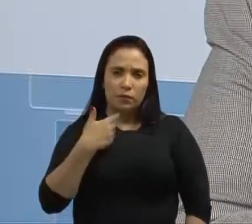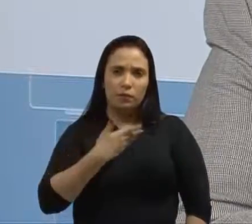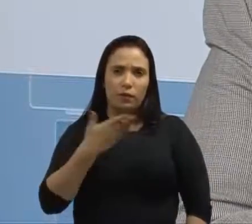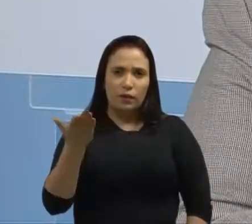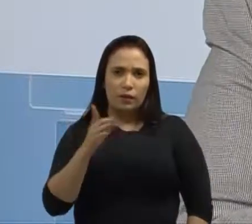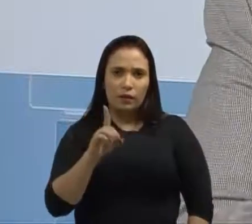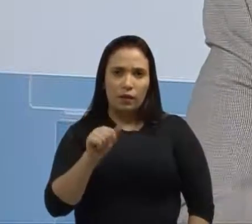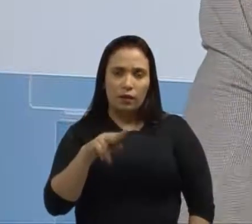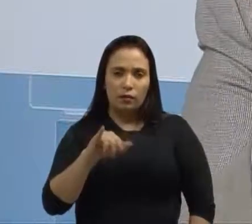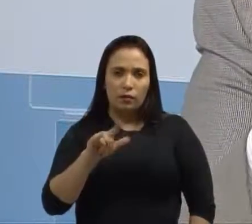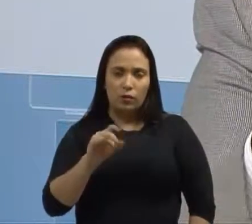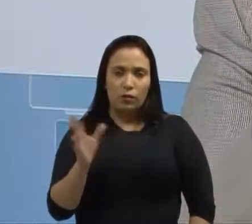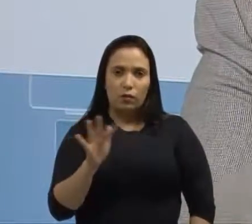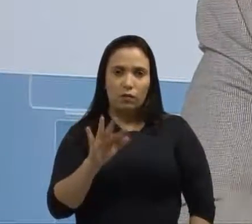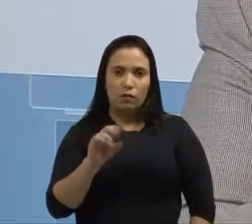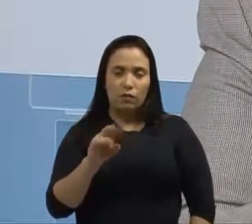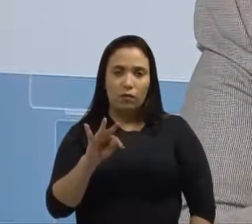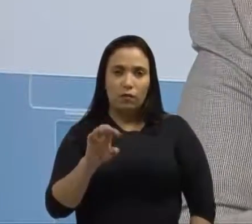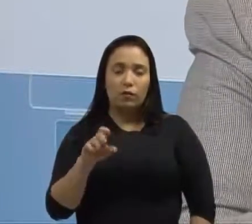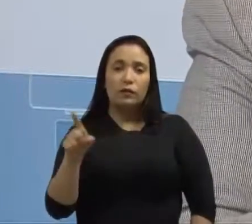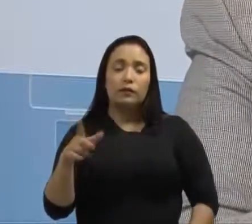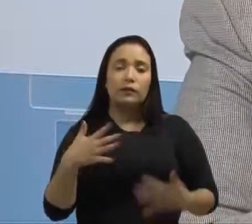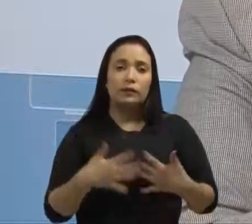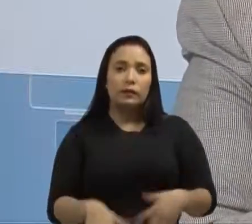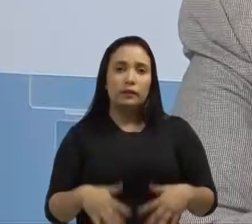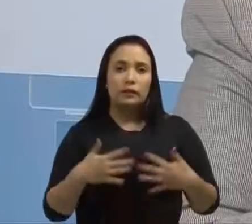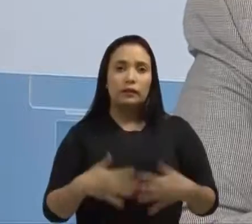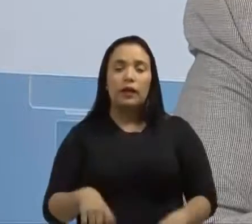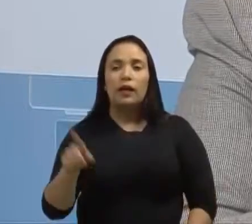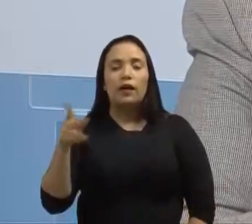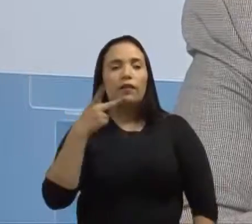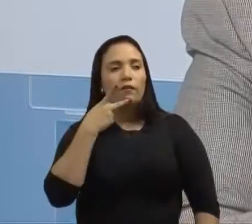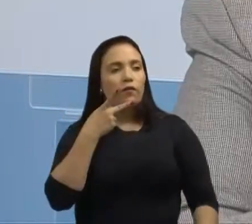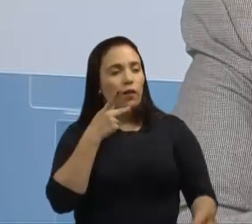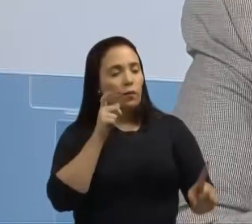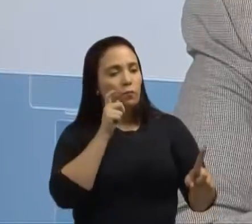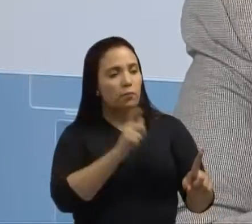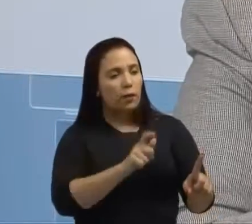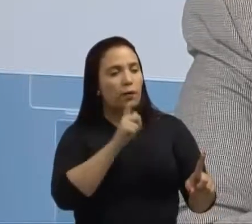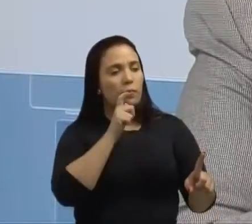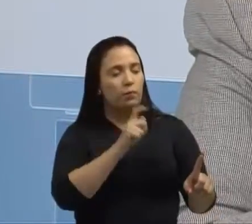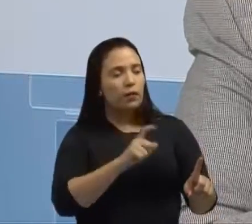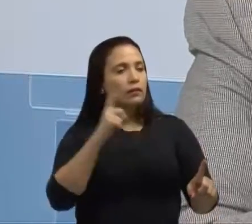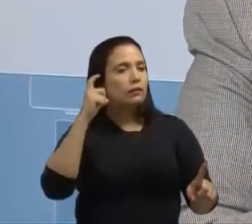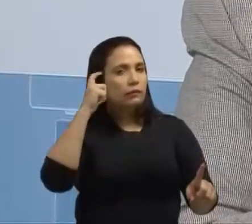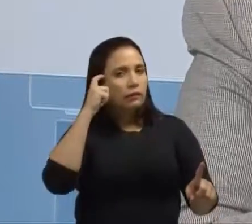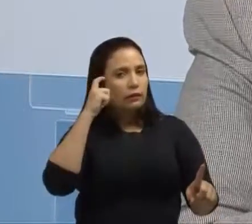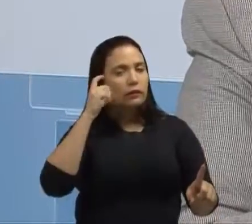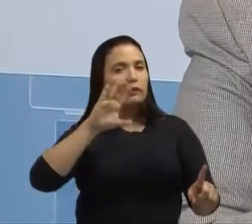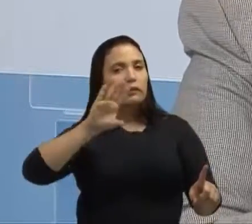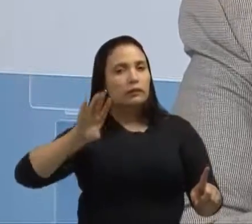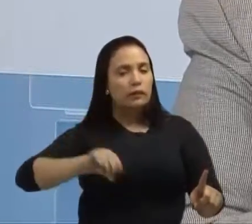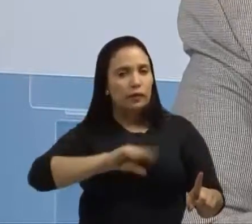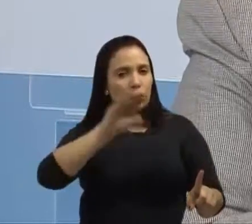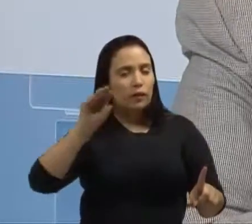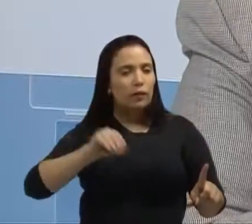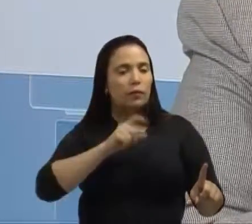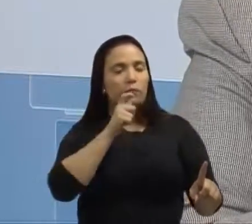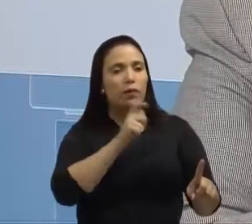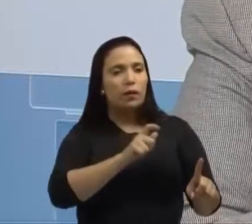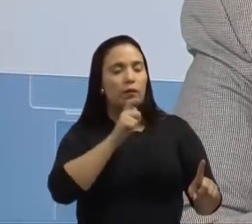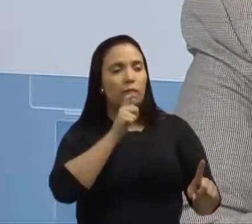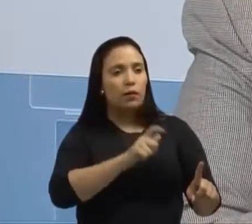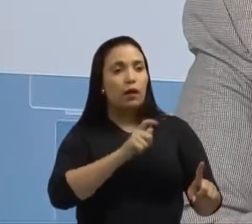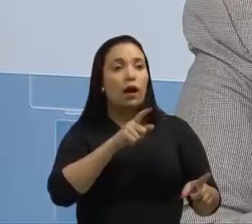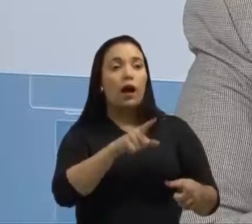Danilo Forte engoliu o que falou. Ele falou tanto do Ciro e do Cid e do Ferreira Gomes, do FG, que mudaram de